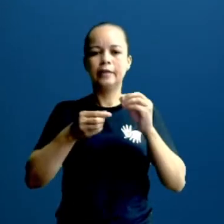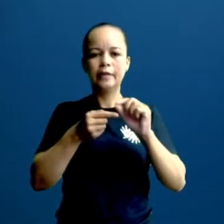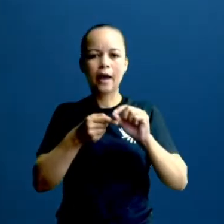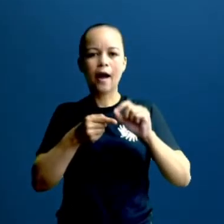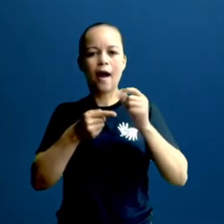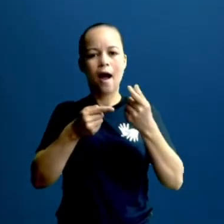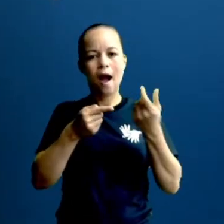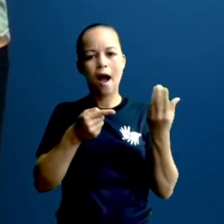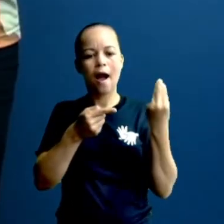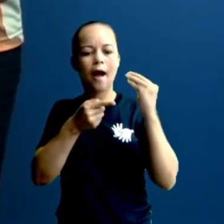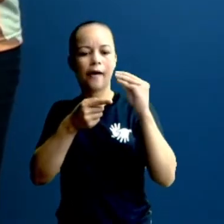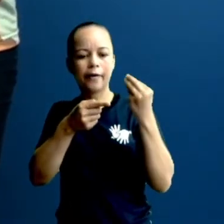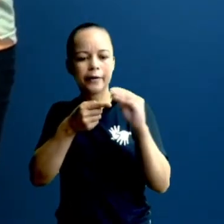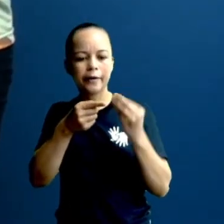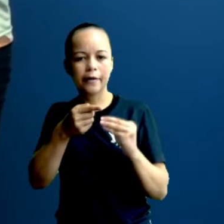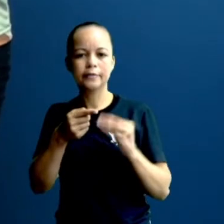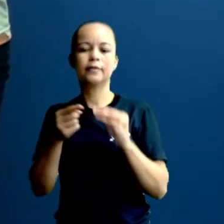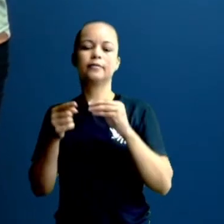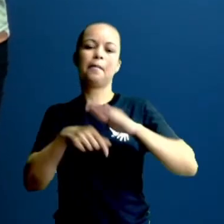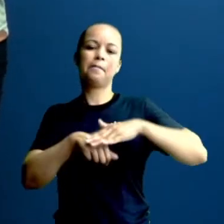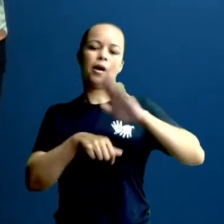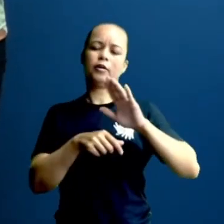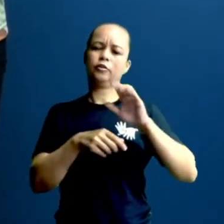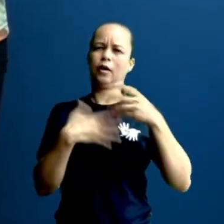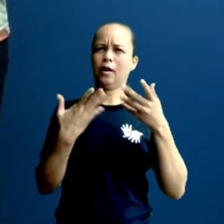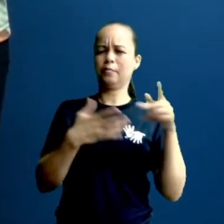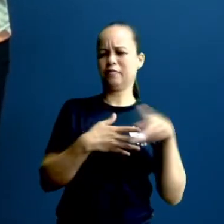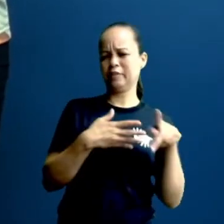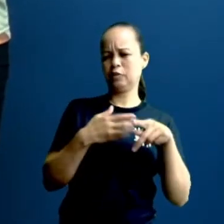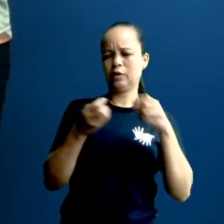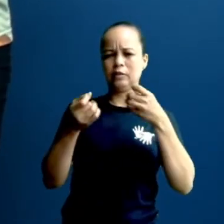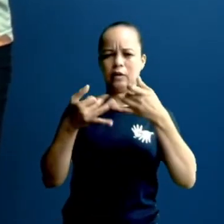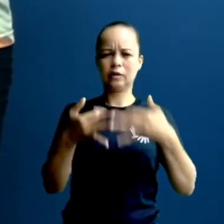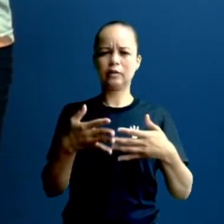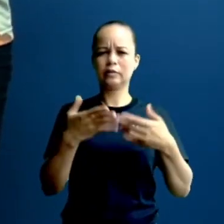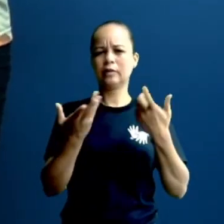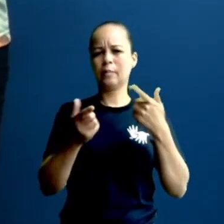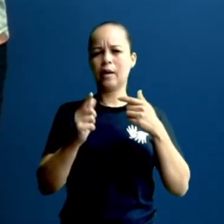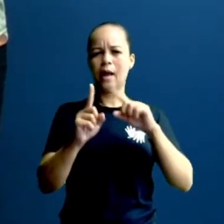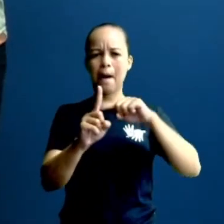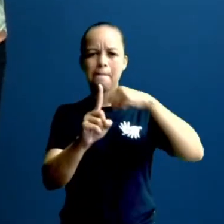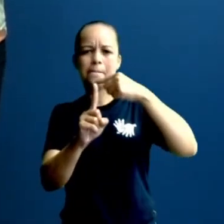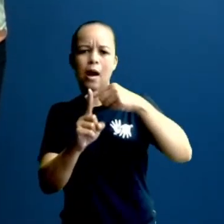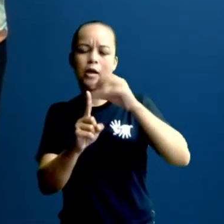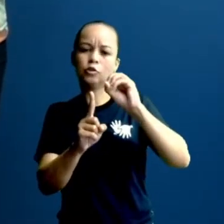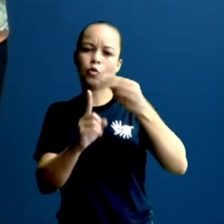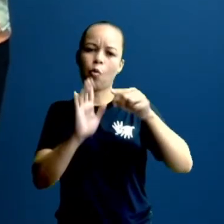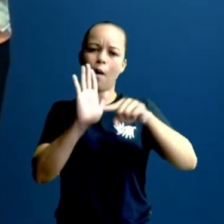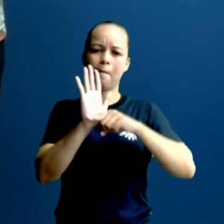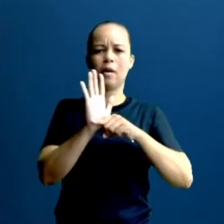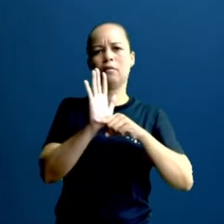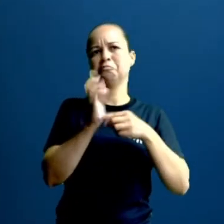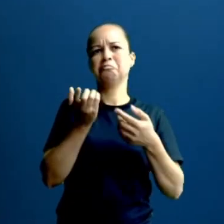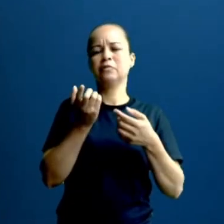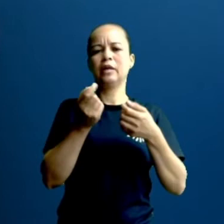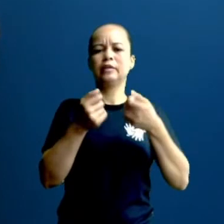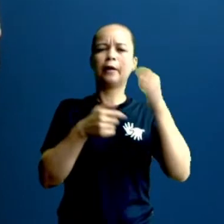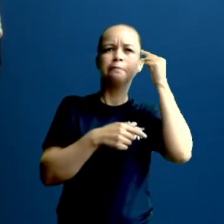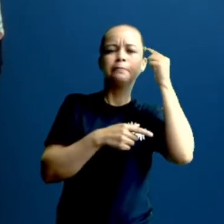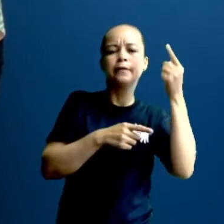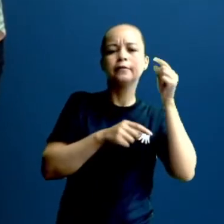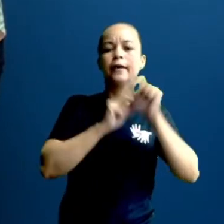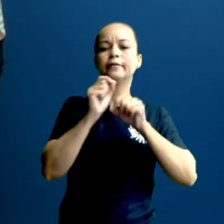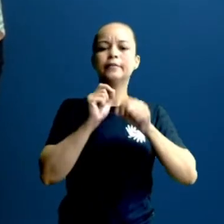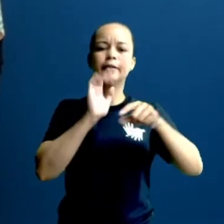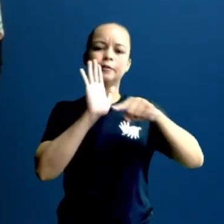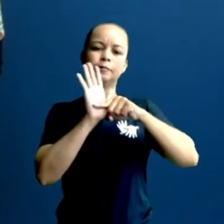vai trabalhar a mais ou a menos? Mas ali ele dá uma ideia de subtração. Quando eu tenho o total,